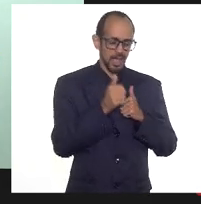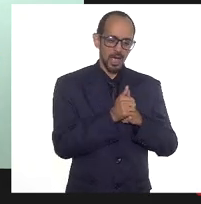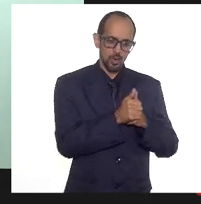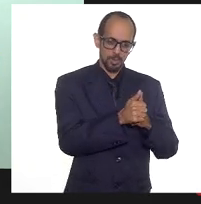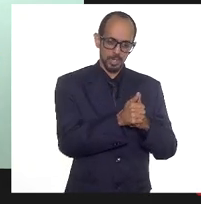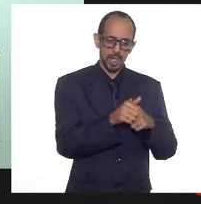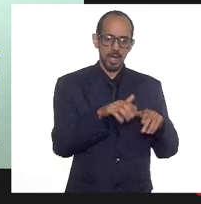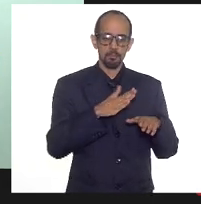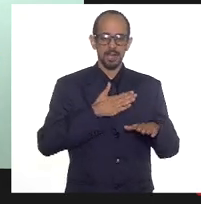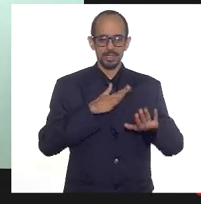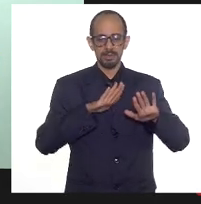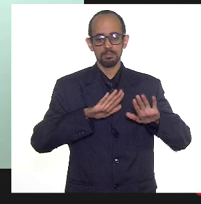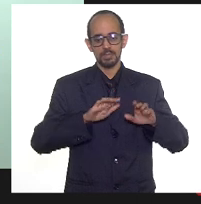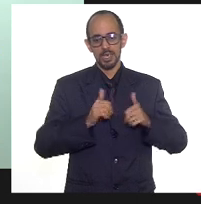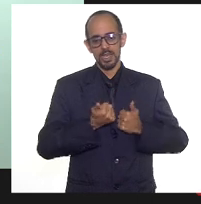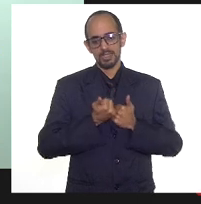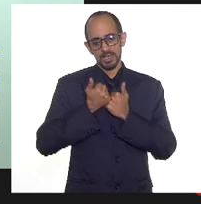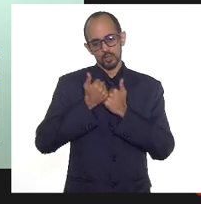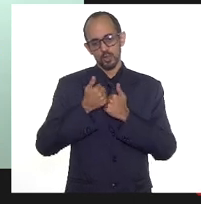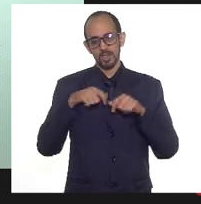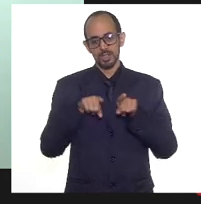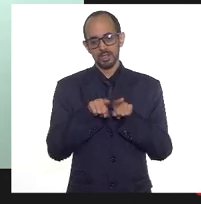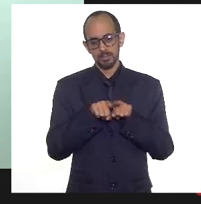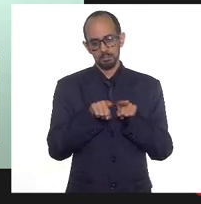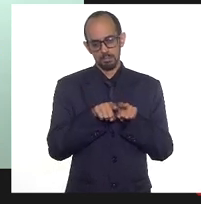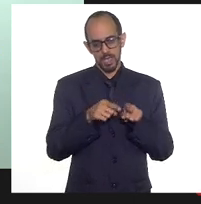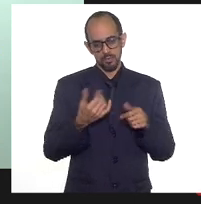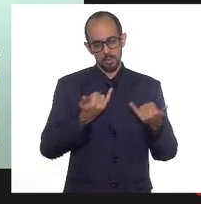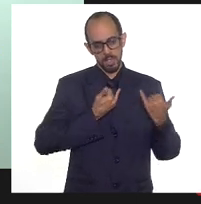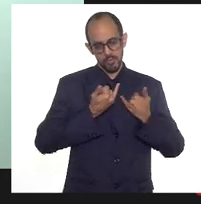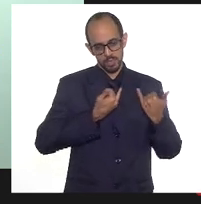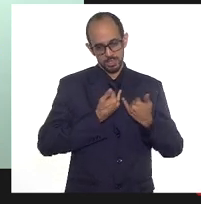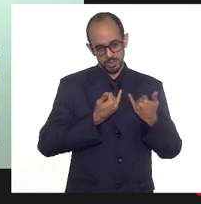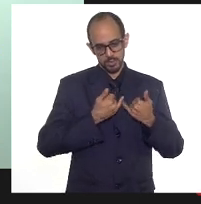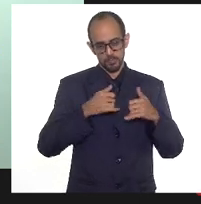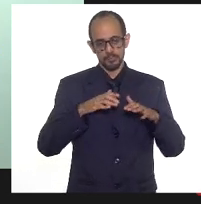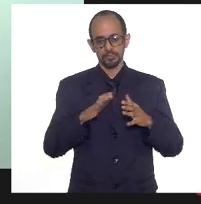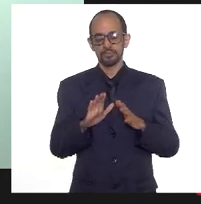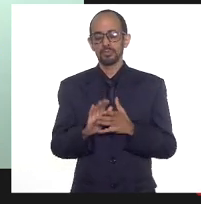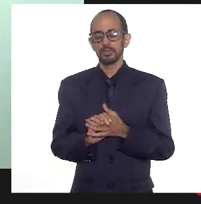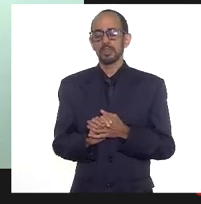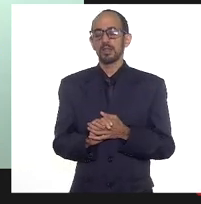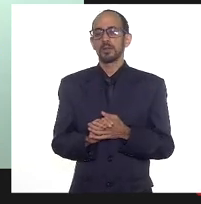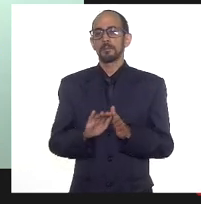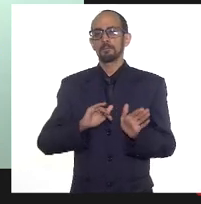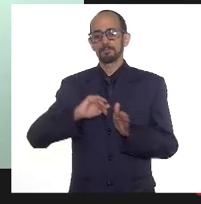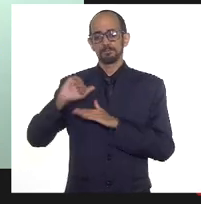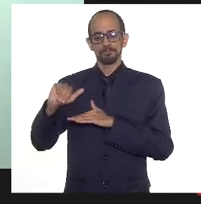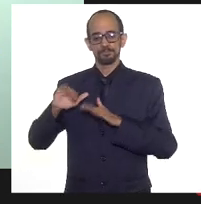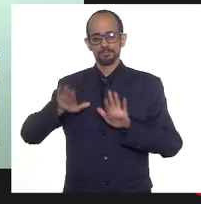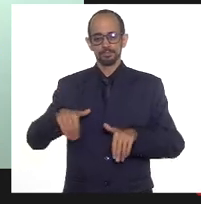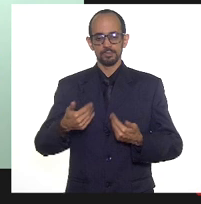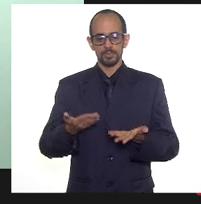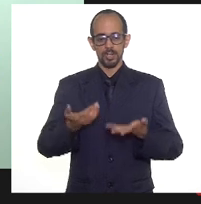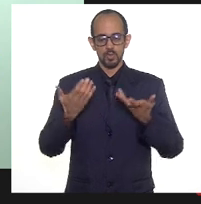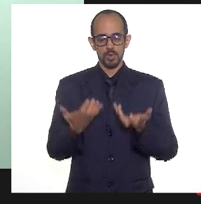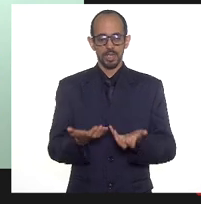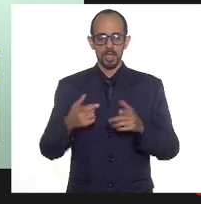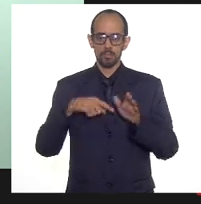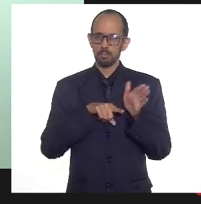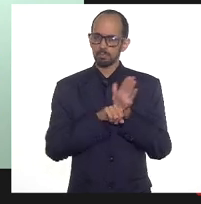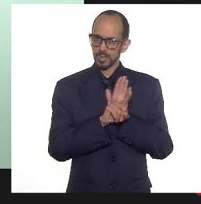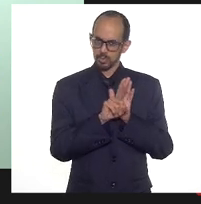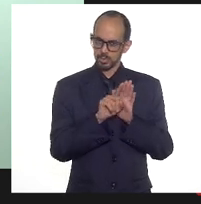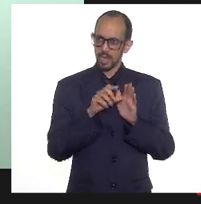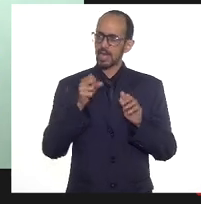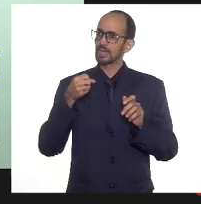assessora foi me passando, né, as colocações. Eu queria, assim, colocar primeiro... perguntar, se não